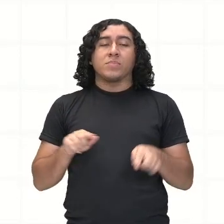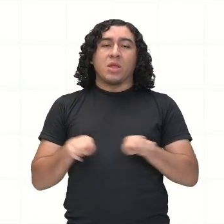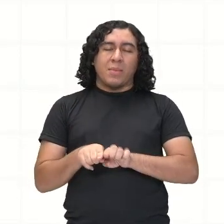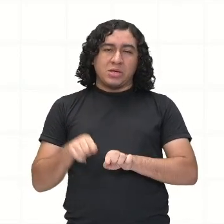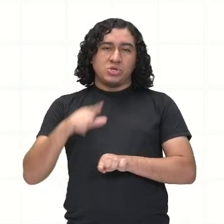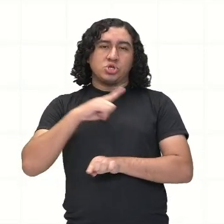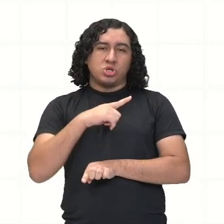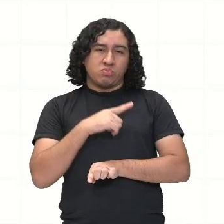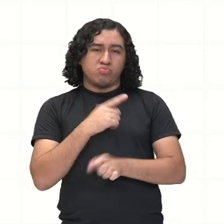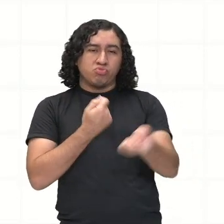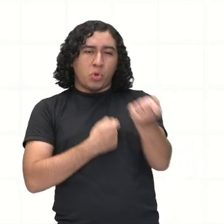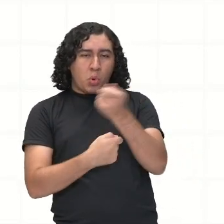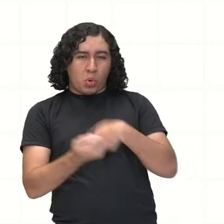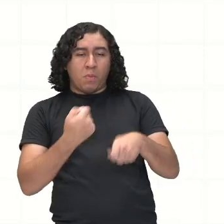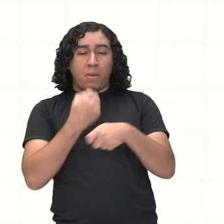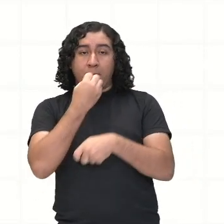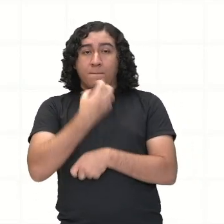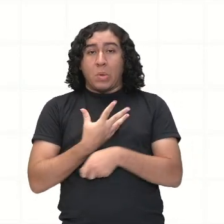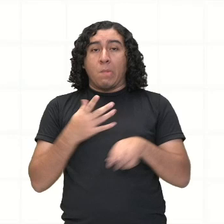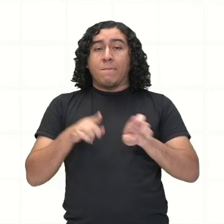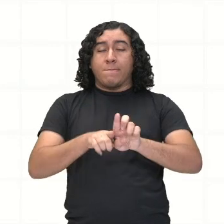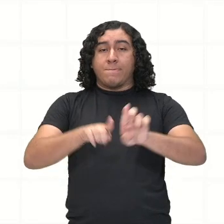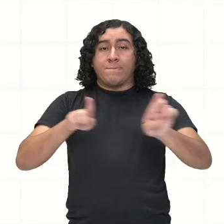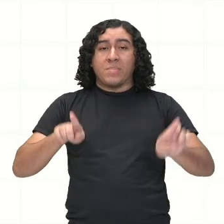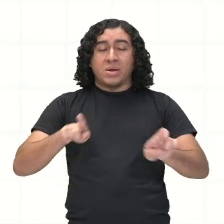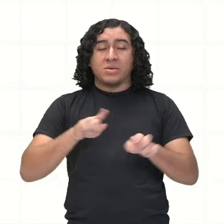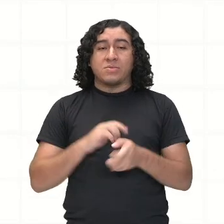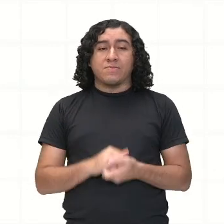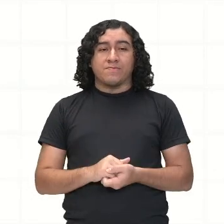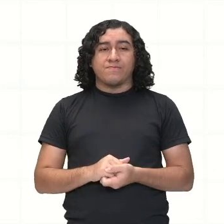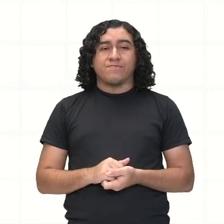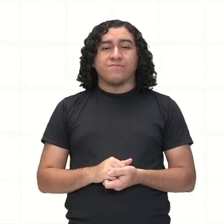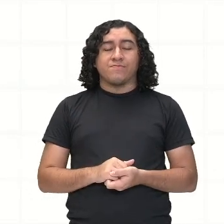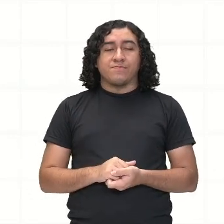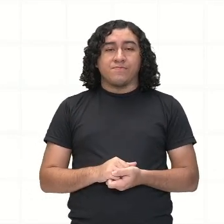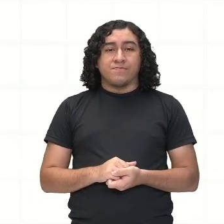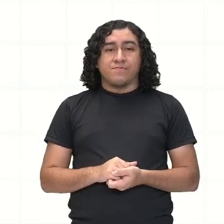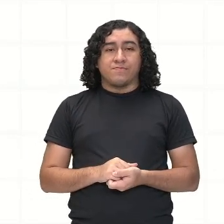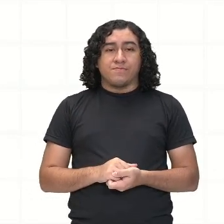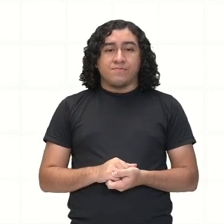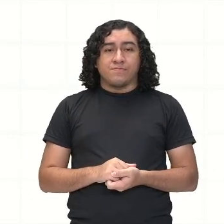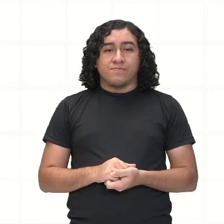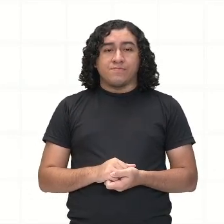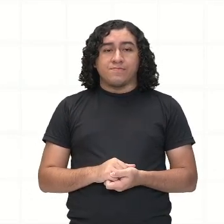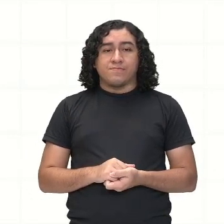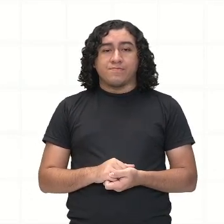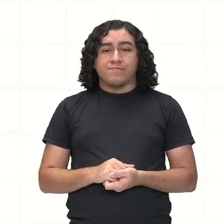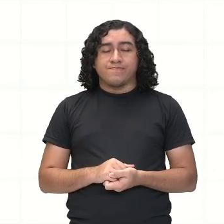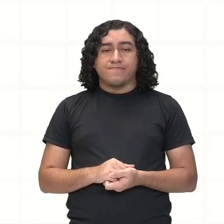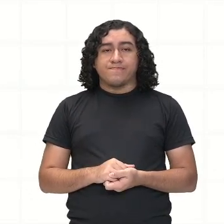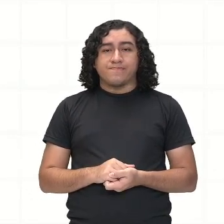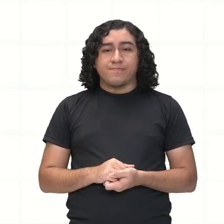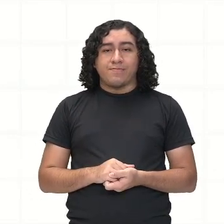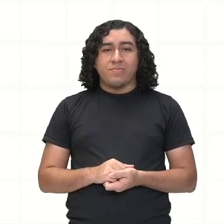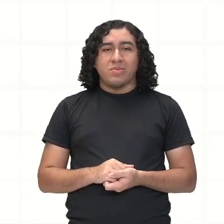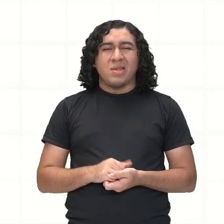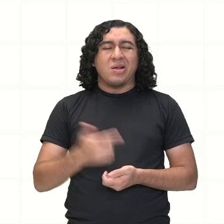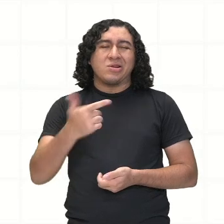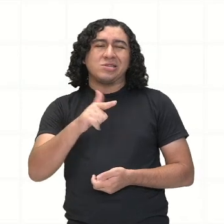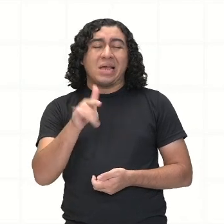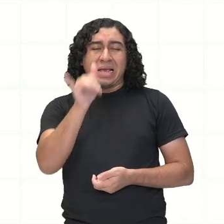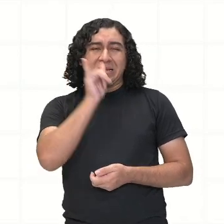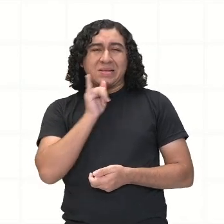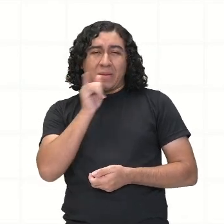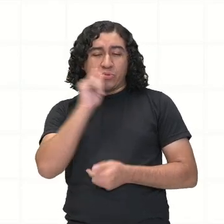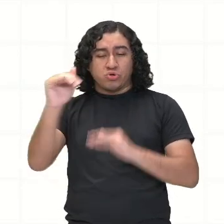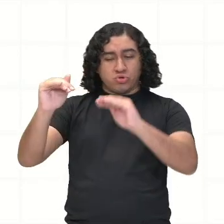estabilidade econômica, porém, ela não estava inserida numa pompa de grandiosidade,